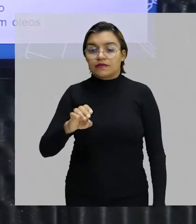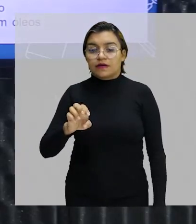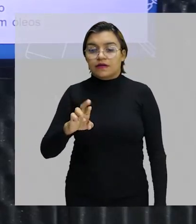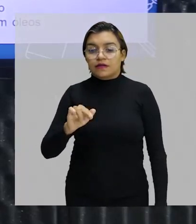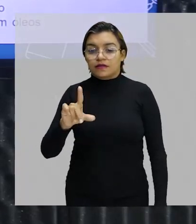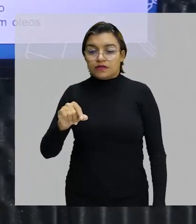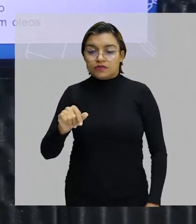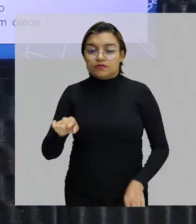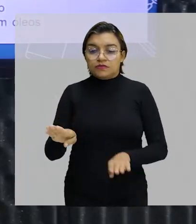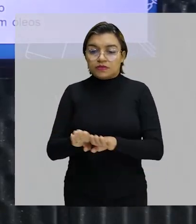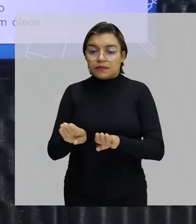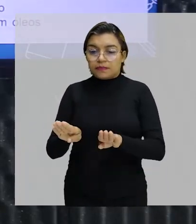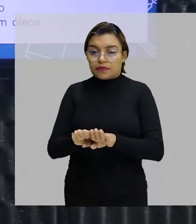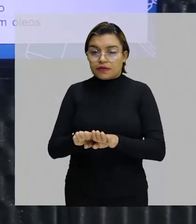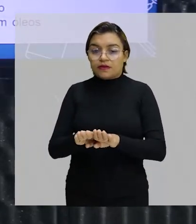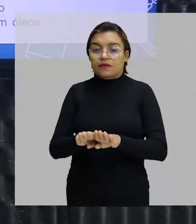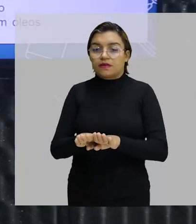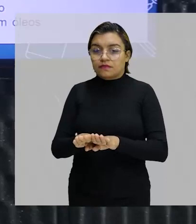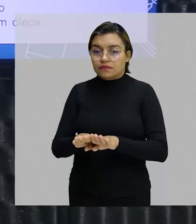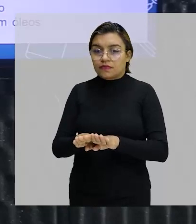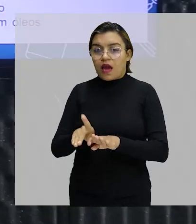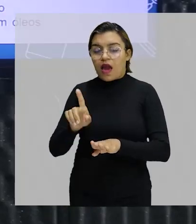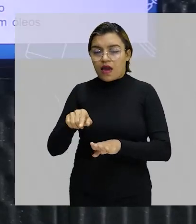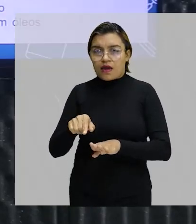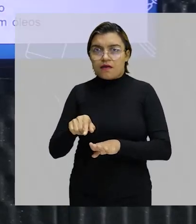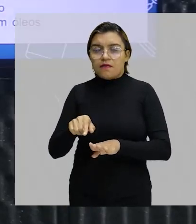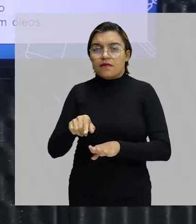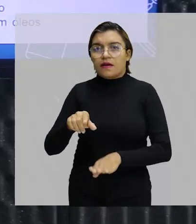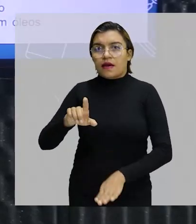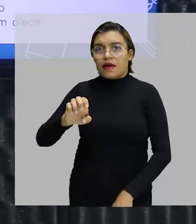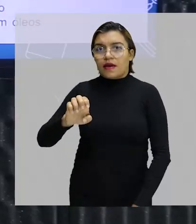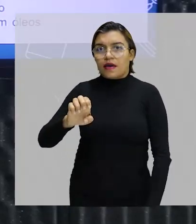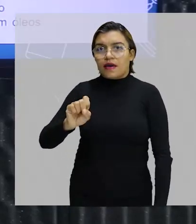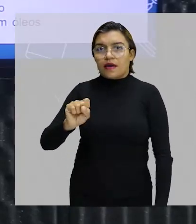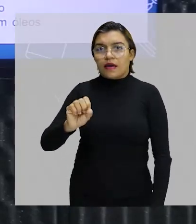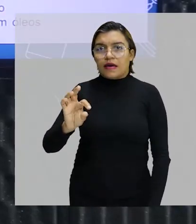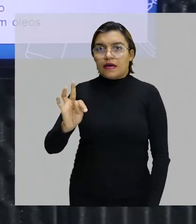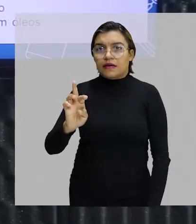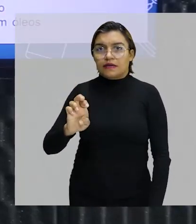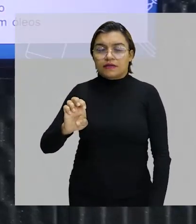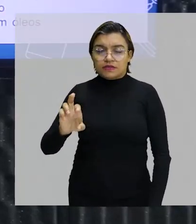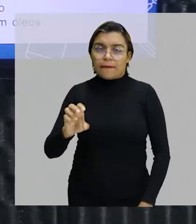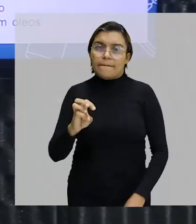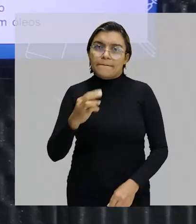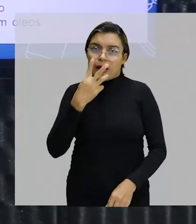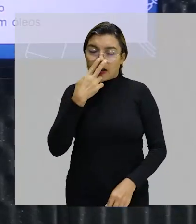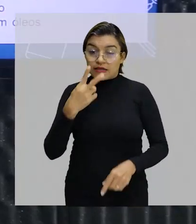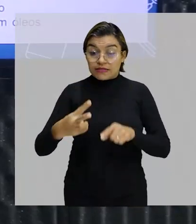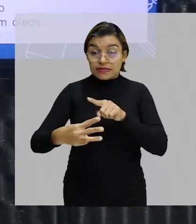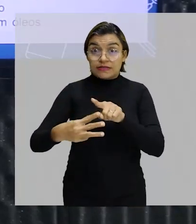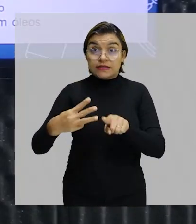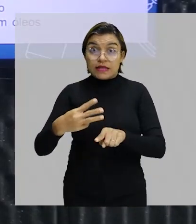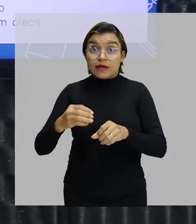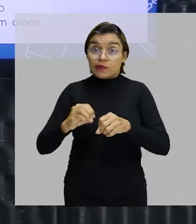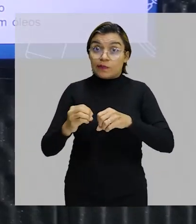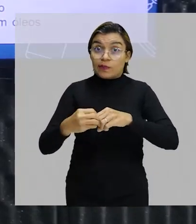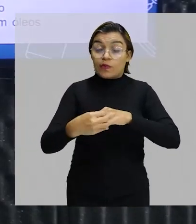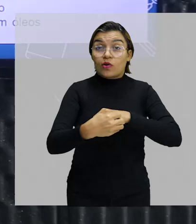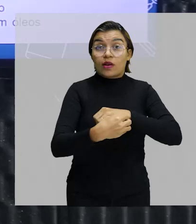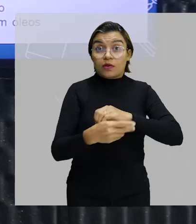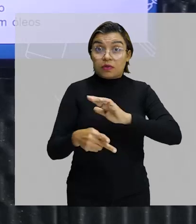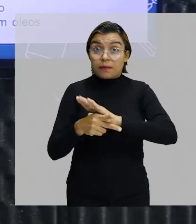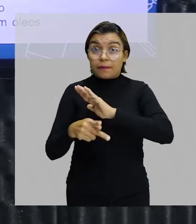triéster, certo? Seriam como se três moléculas de um determinado éster, eles